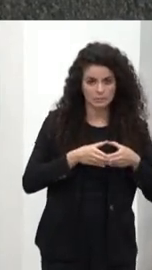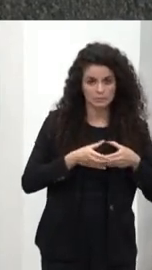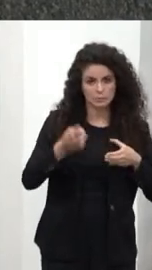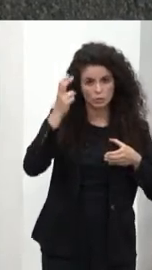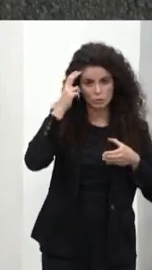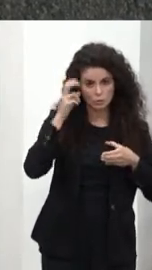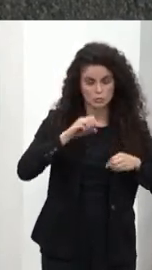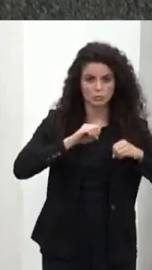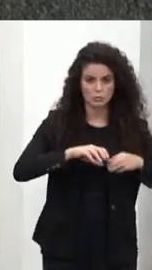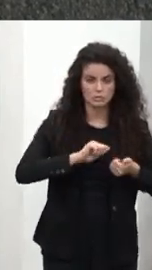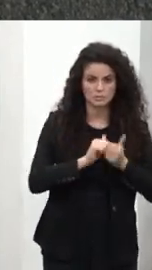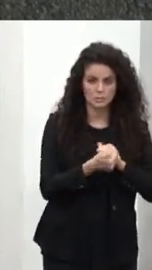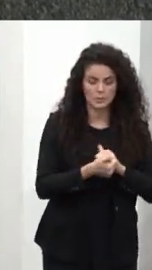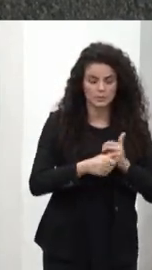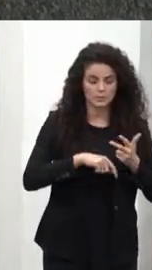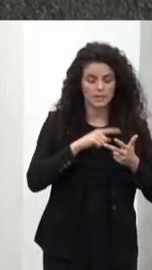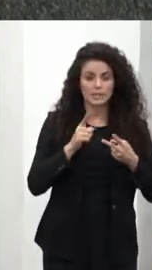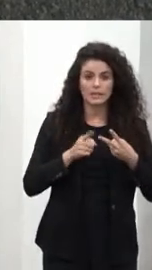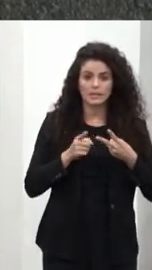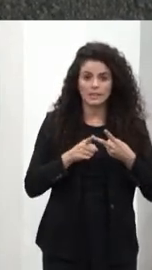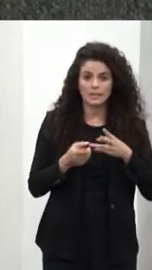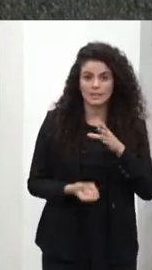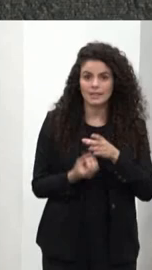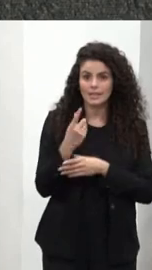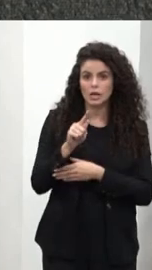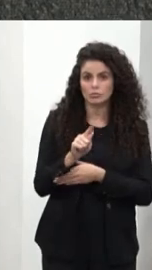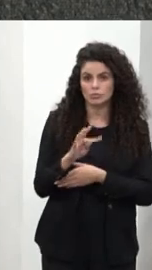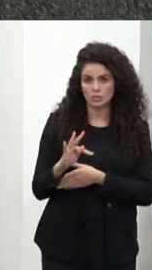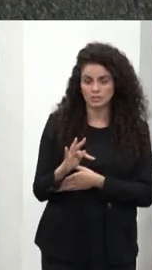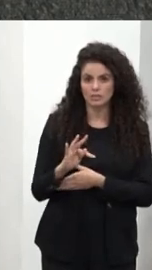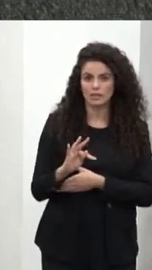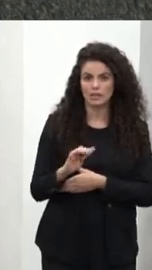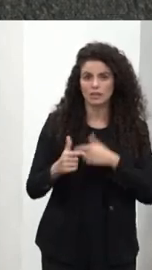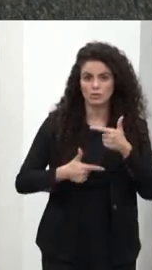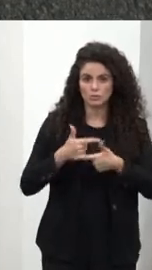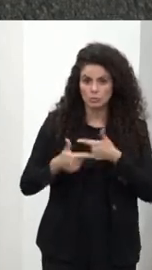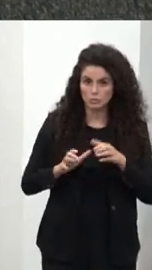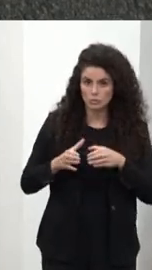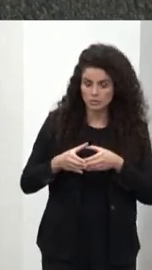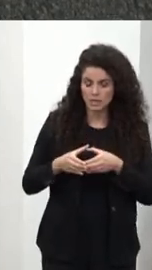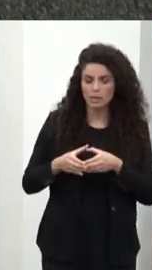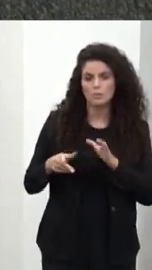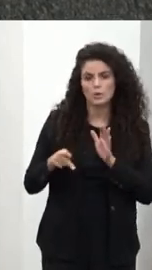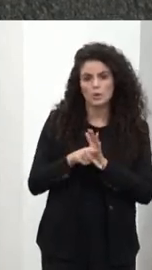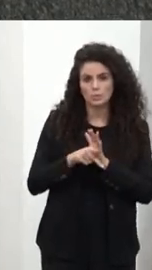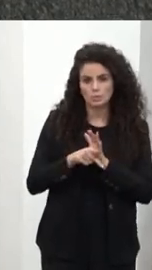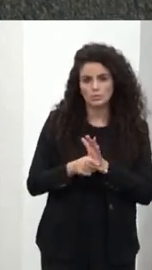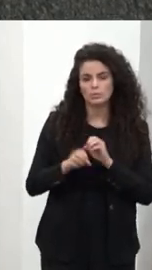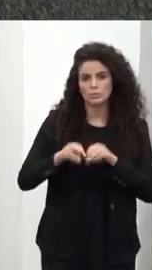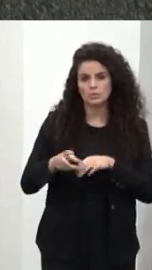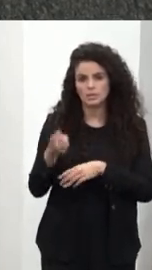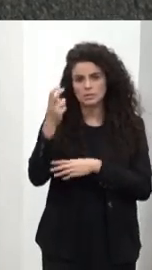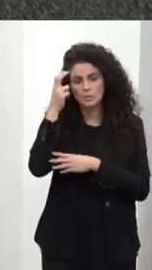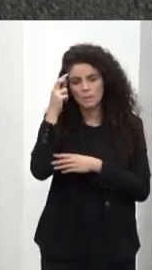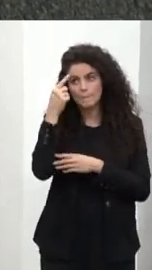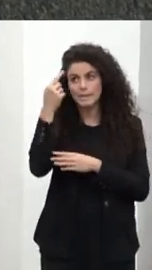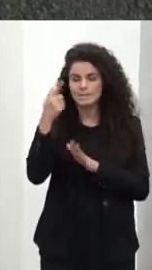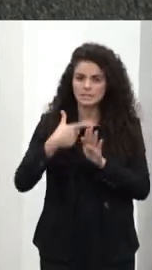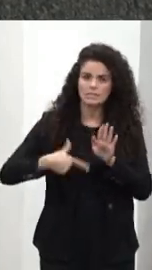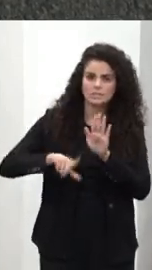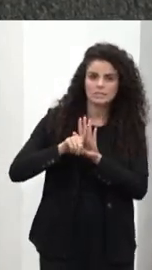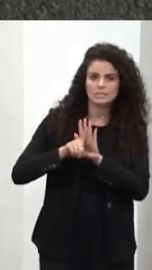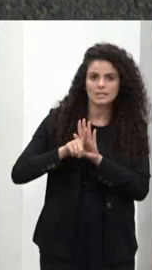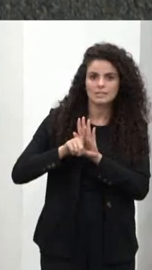instituiu um grupo de trabalho na comissão de Educação e Cultura para pensar a legislação ou um Marco legal